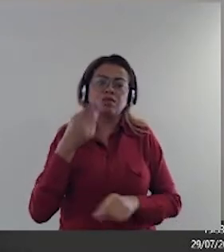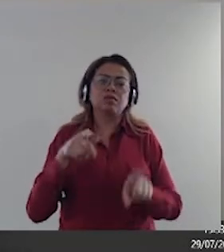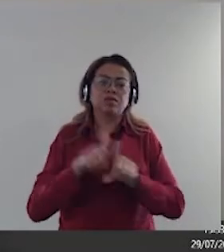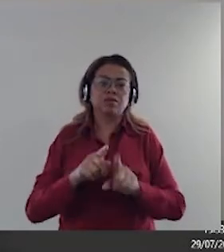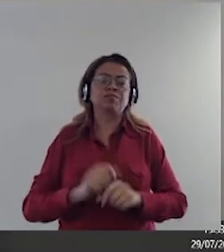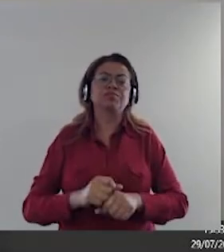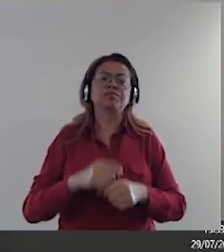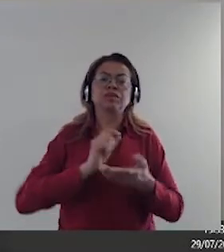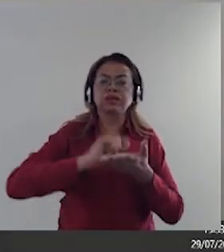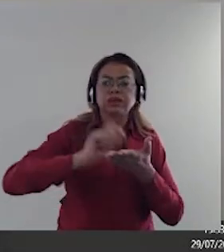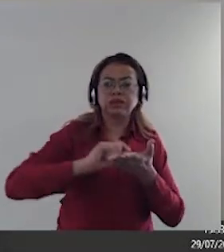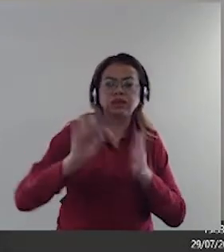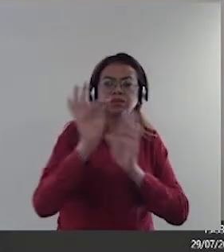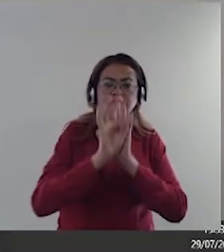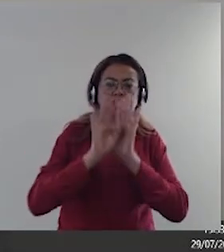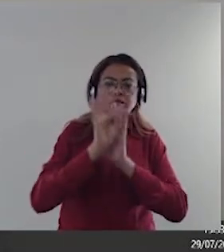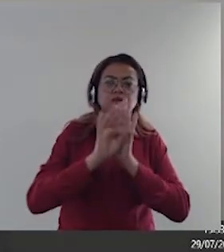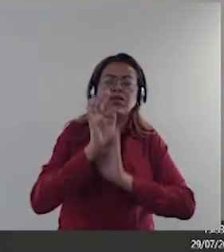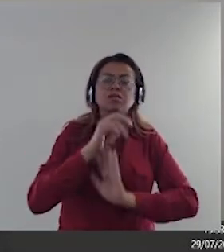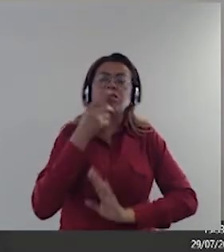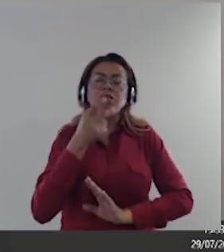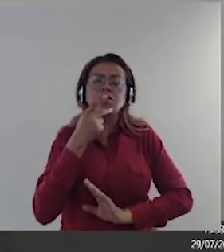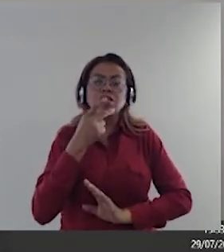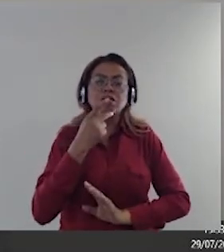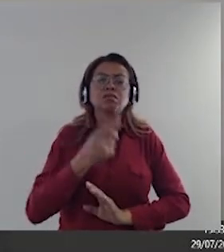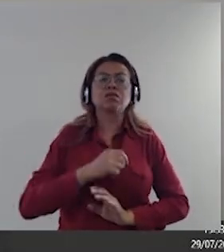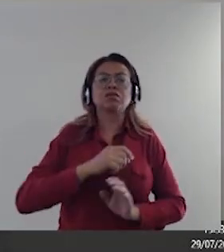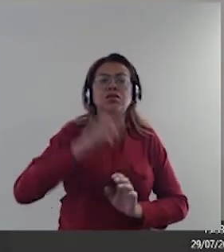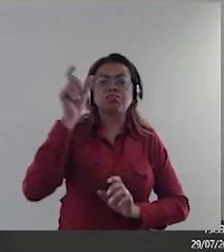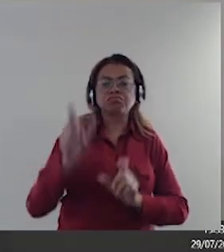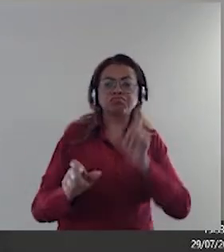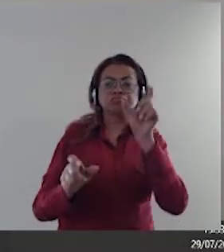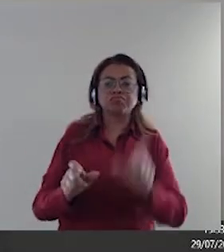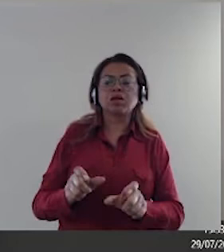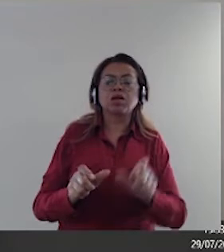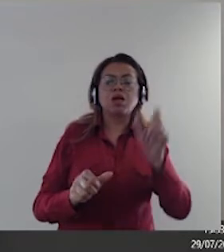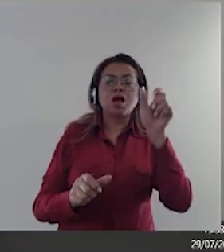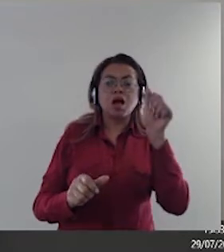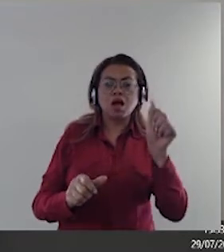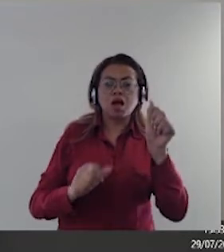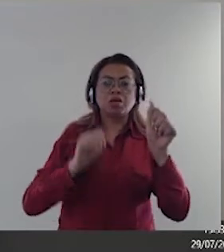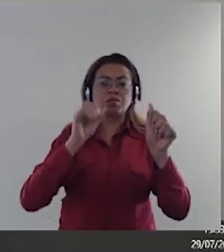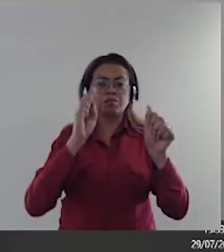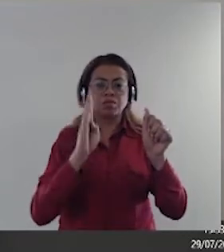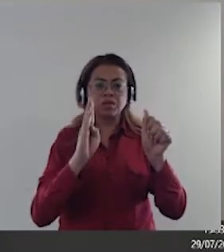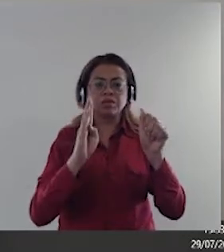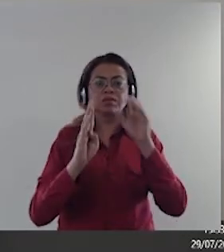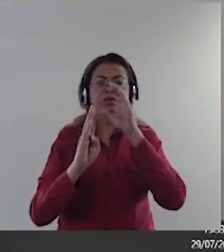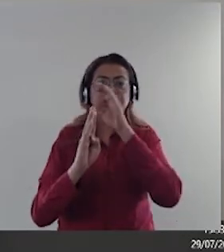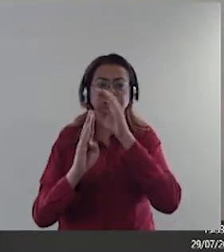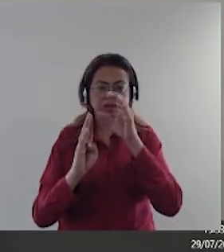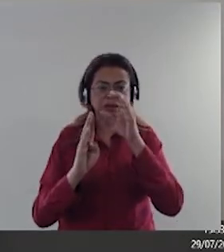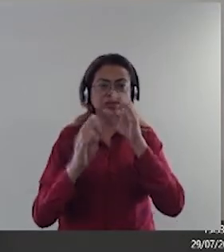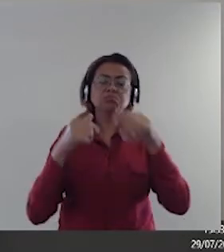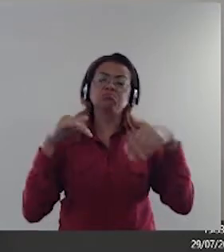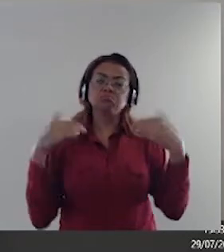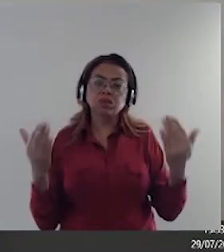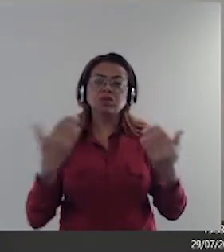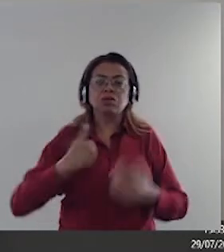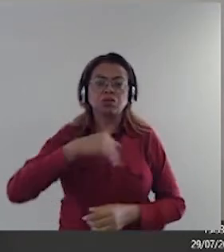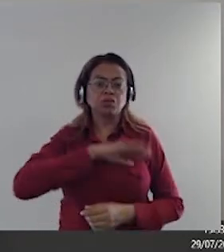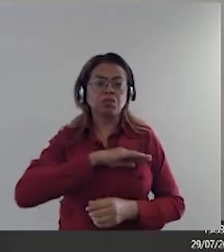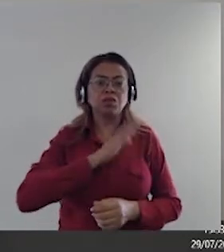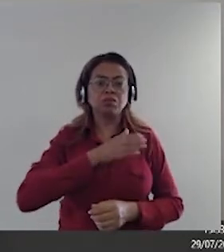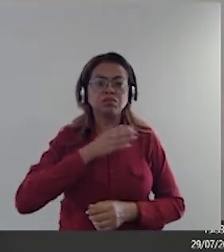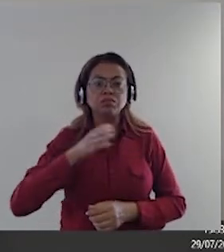que escreveram um texto falando das realidades A, B e C. Né? E nós vínhamos seguindo normalmente o